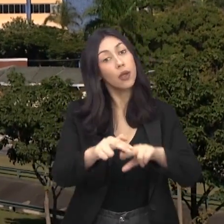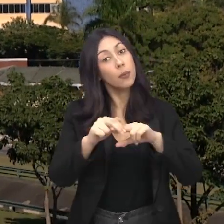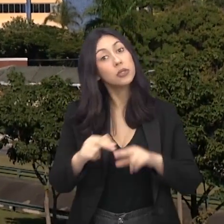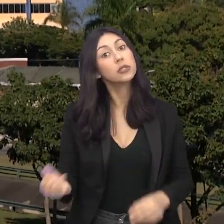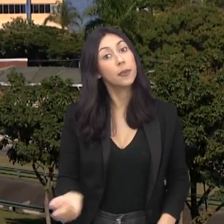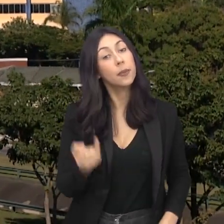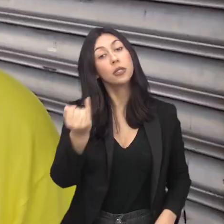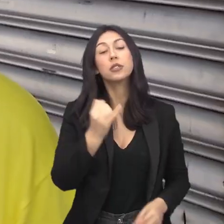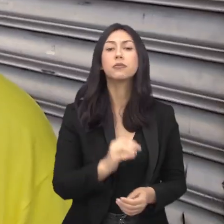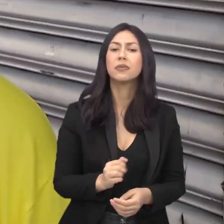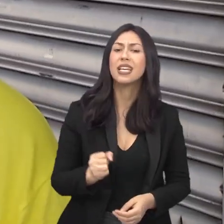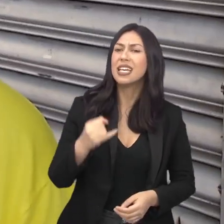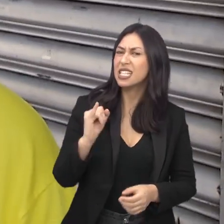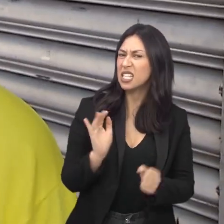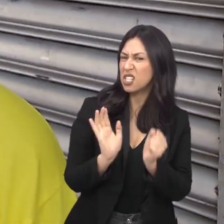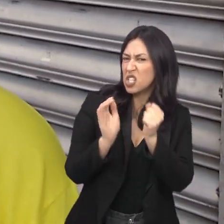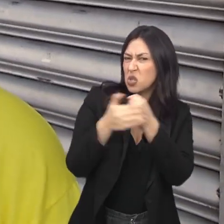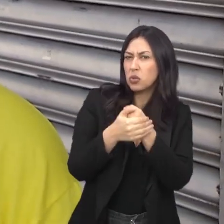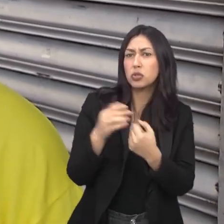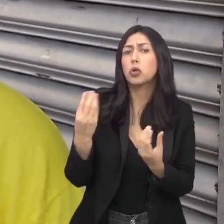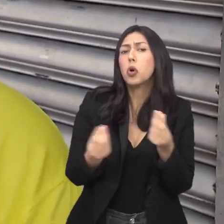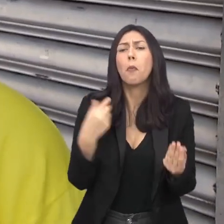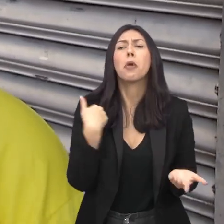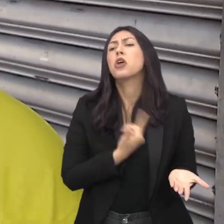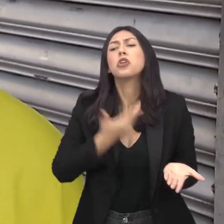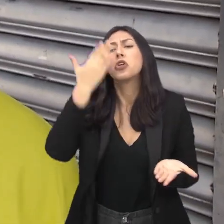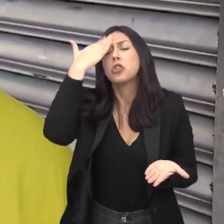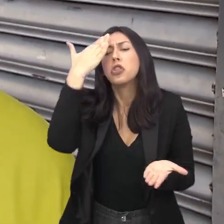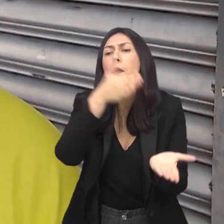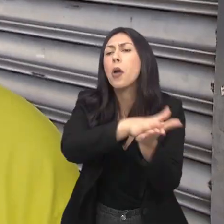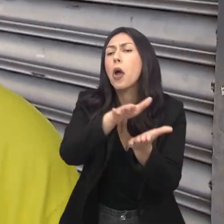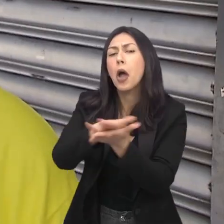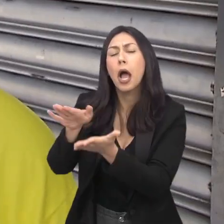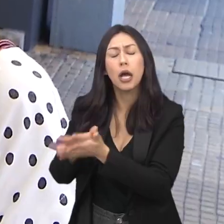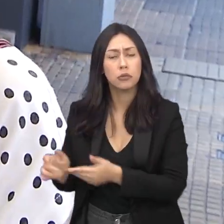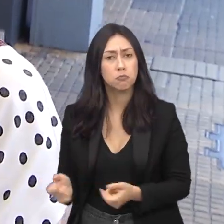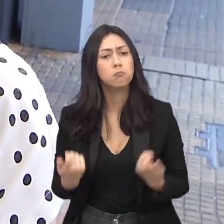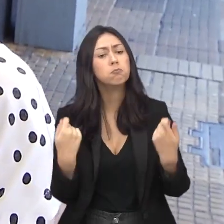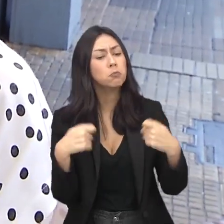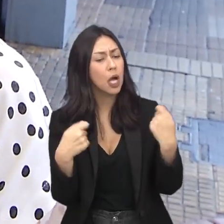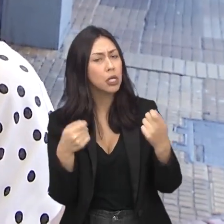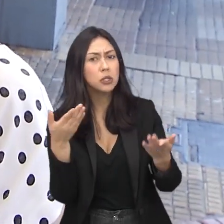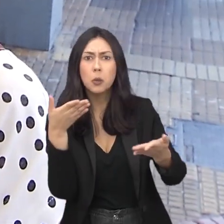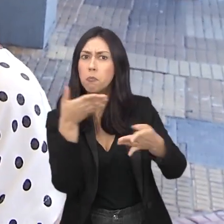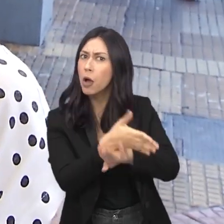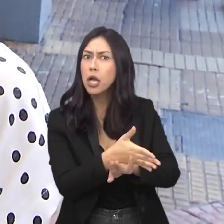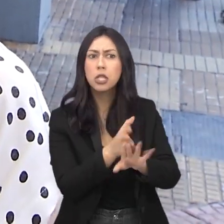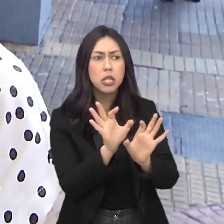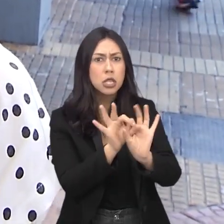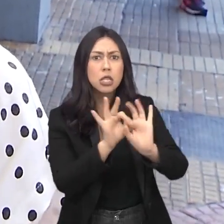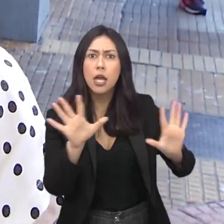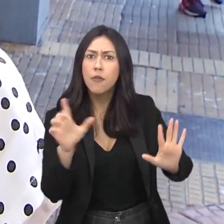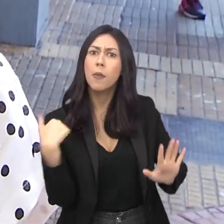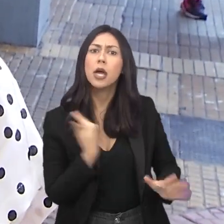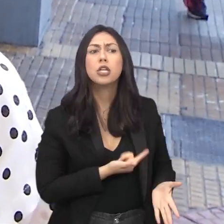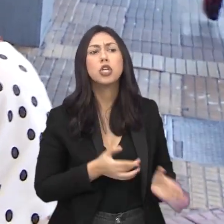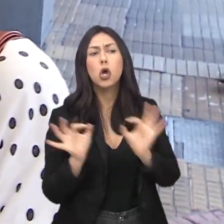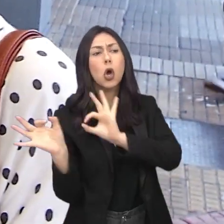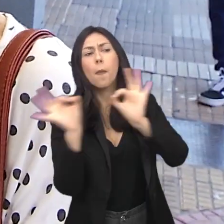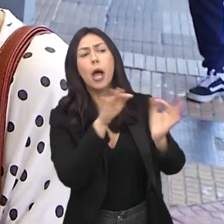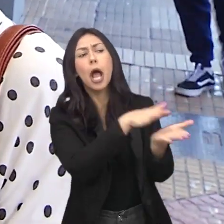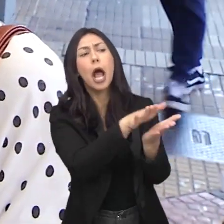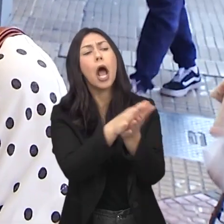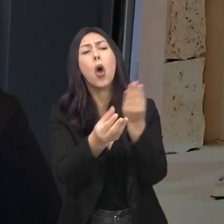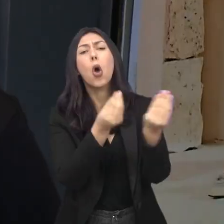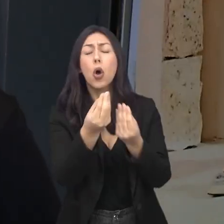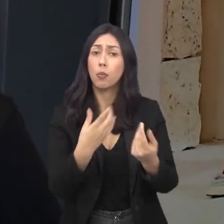é essencial. Se não divulga assim, a gente não sabe como que o dinheiro está sendo gasto, né? Tem que ter acesso para saber no que ele está